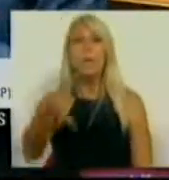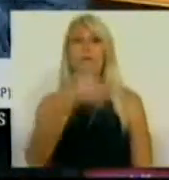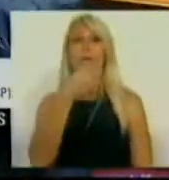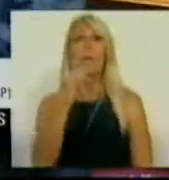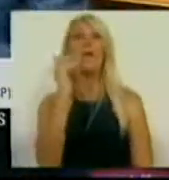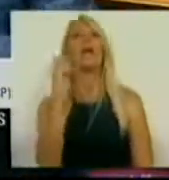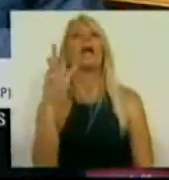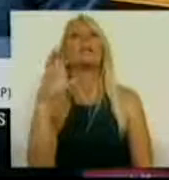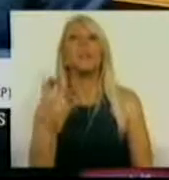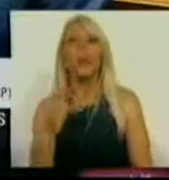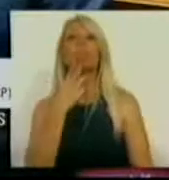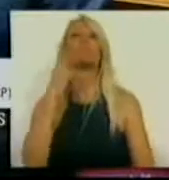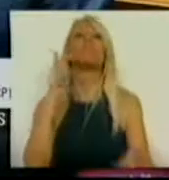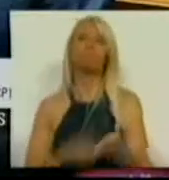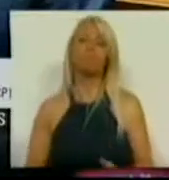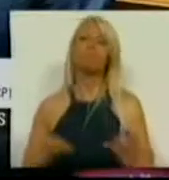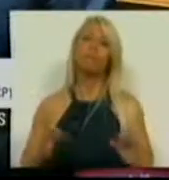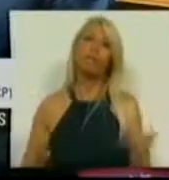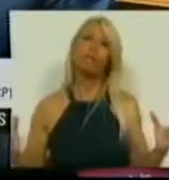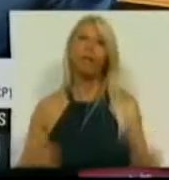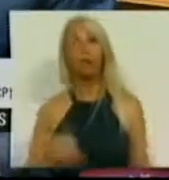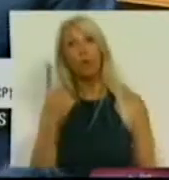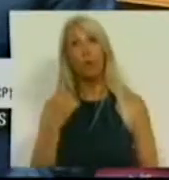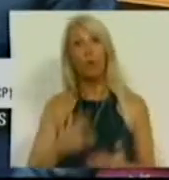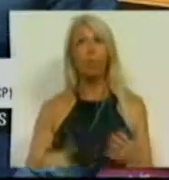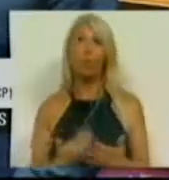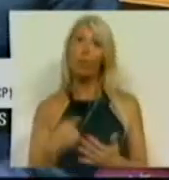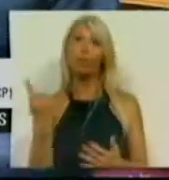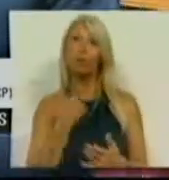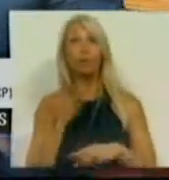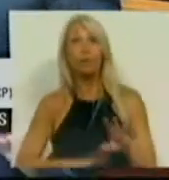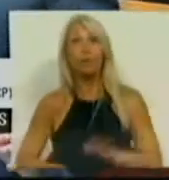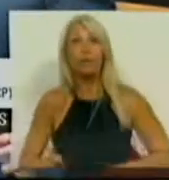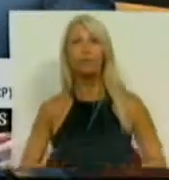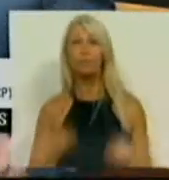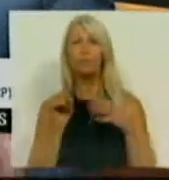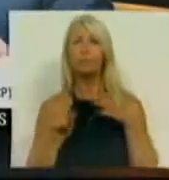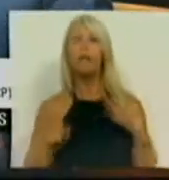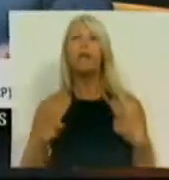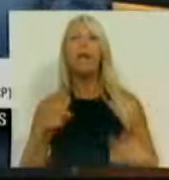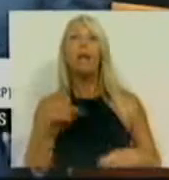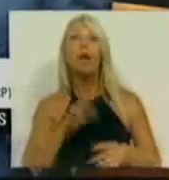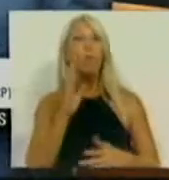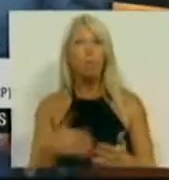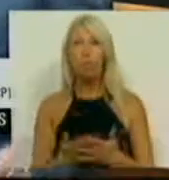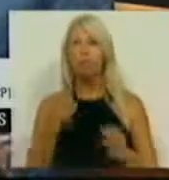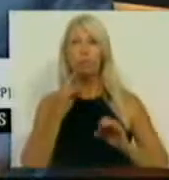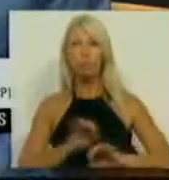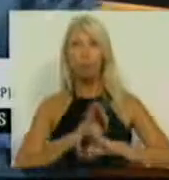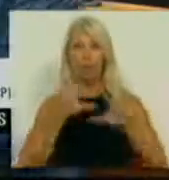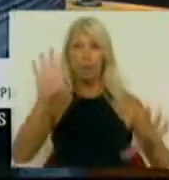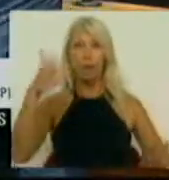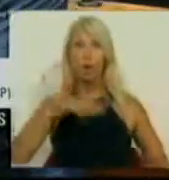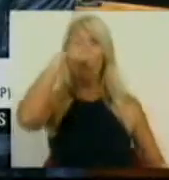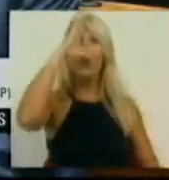É verdade, é uma das propostas que nós fazemos. E essa proposta é muito clara. No momento em que o Governo quer